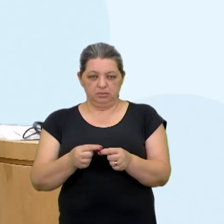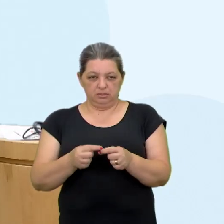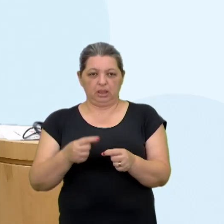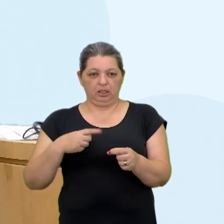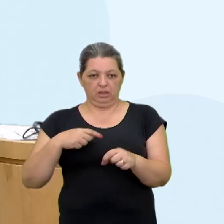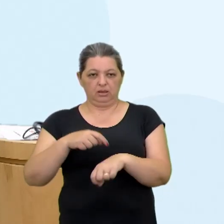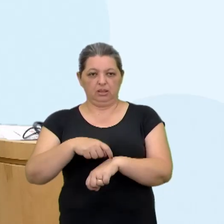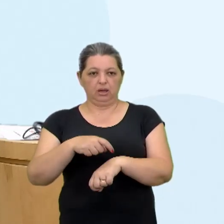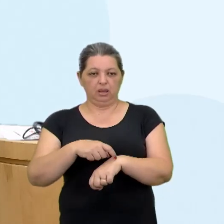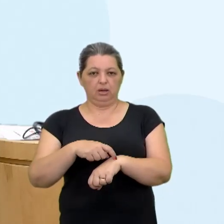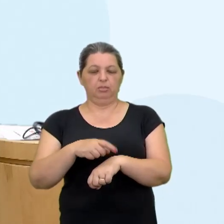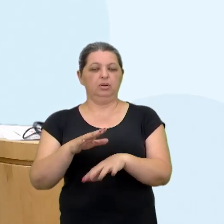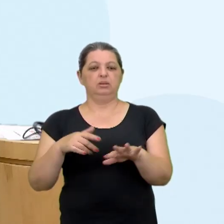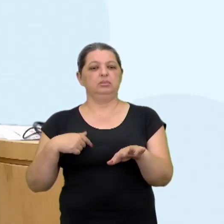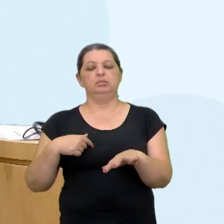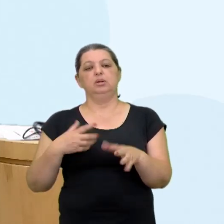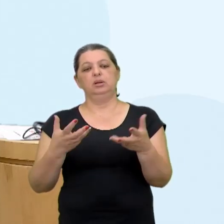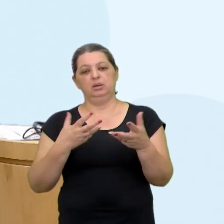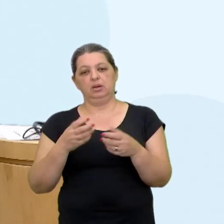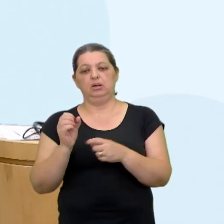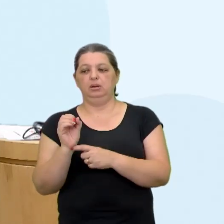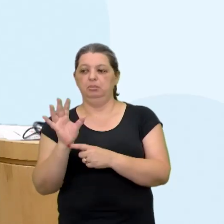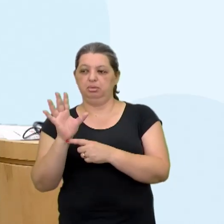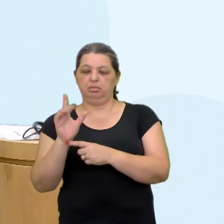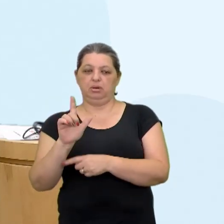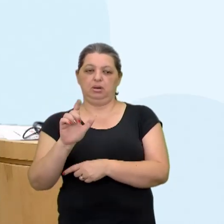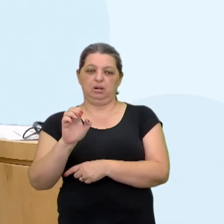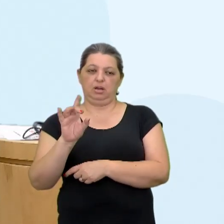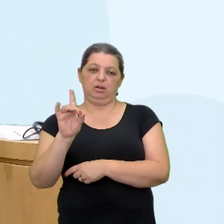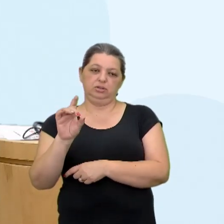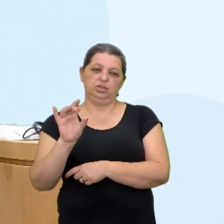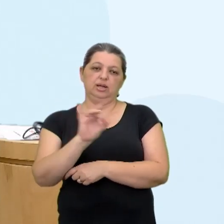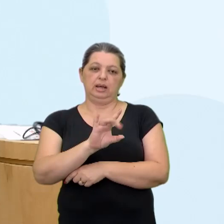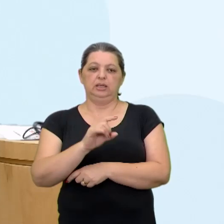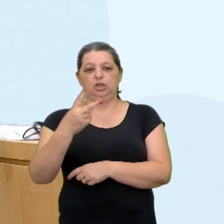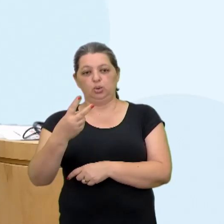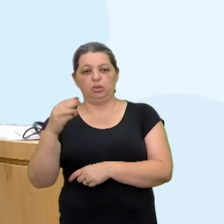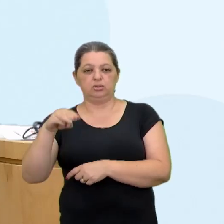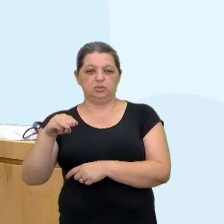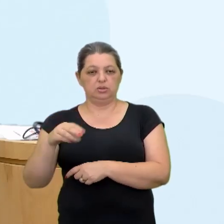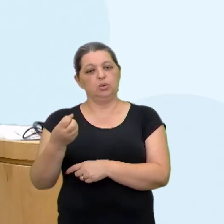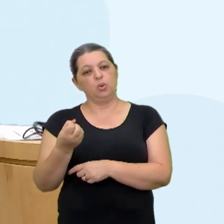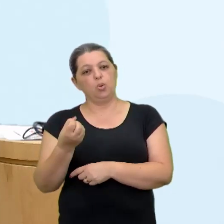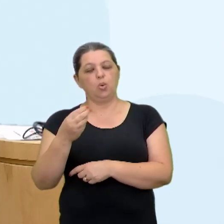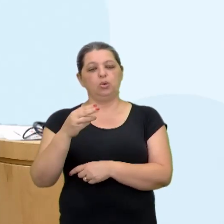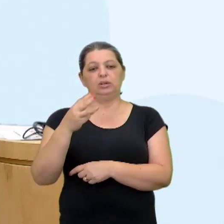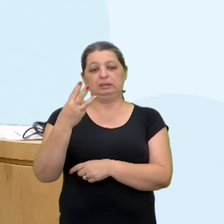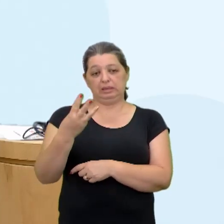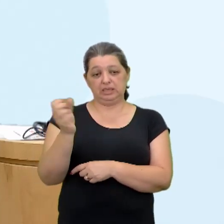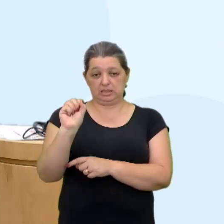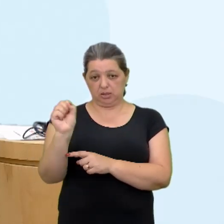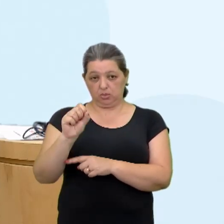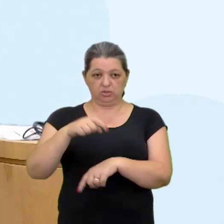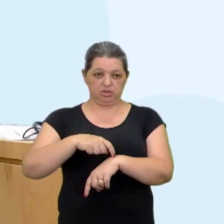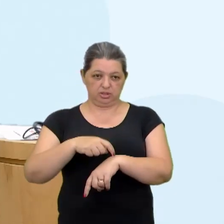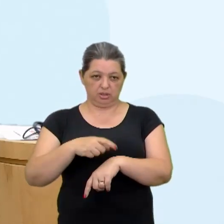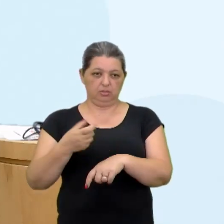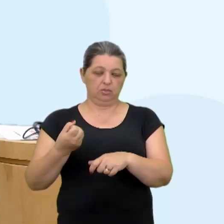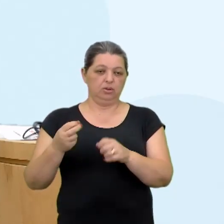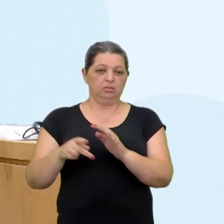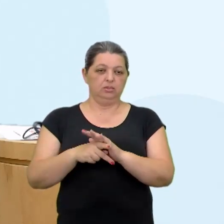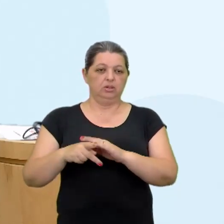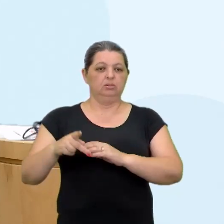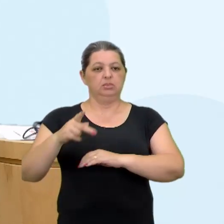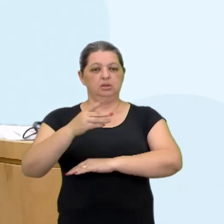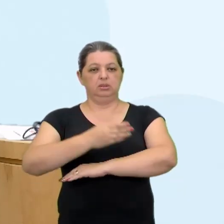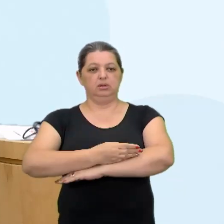então, eu quero que o meu LED acenda de 2 em 2 minutos. Eu quero que seja de 3 em 3 segundos. Eu quero uma cancela que